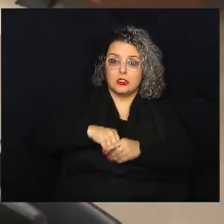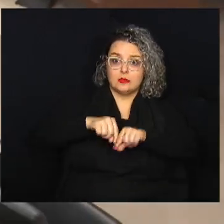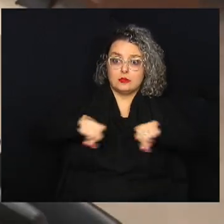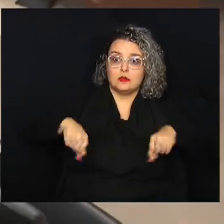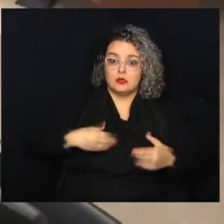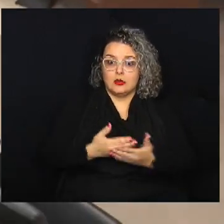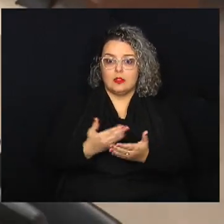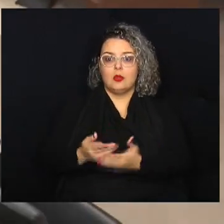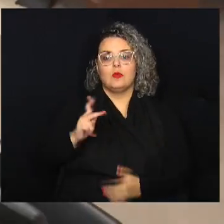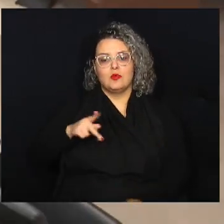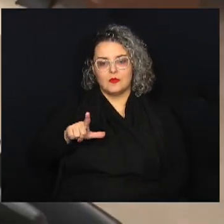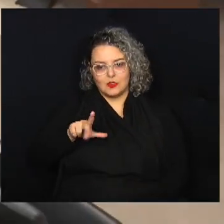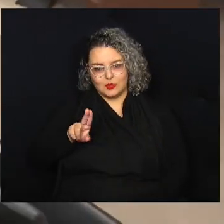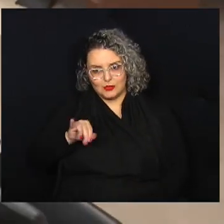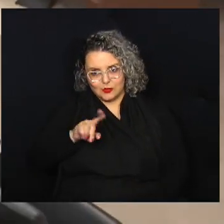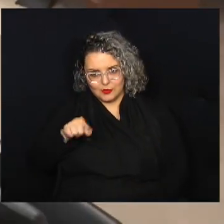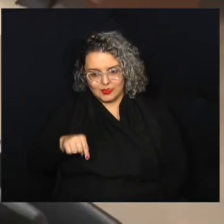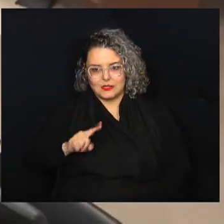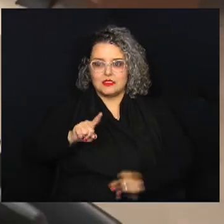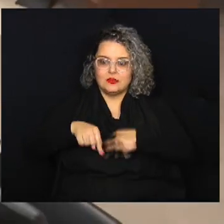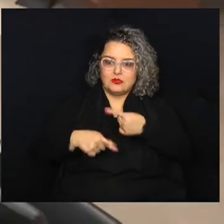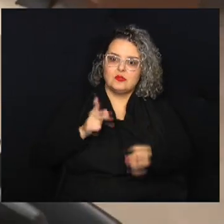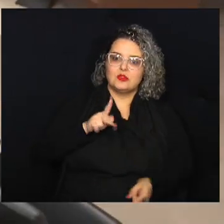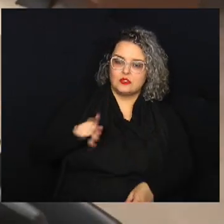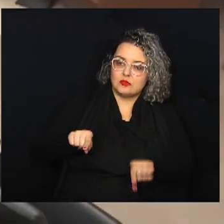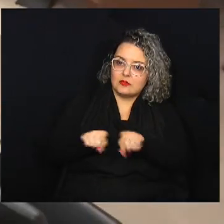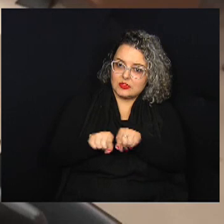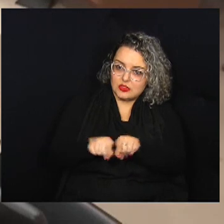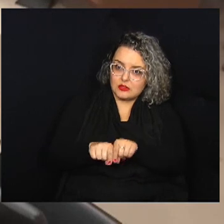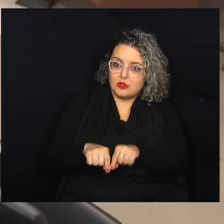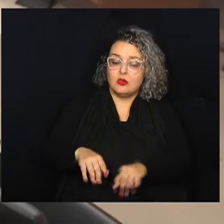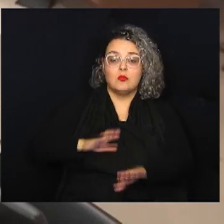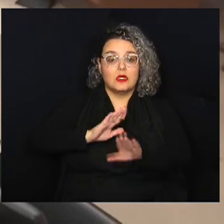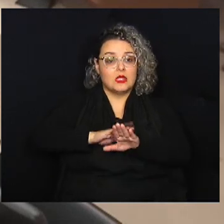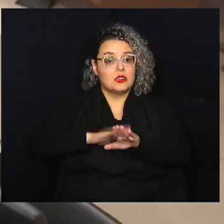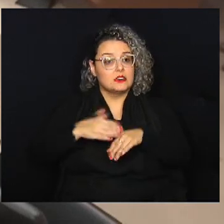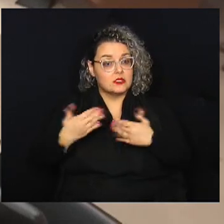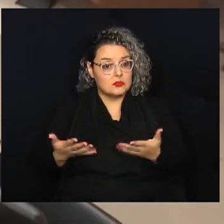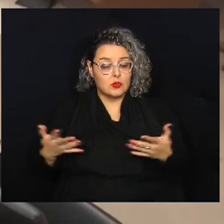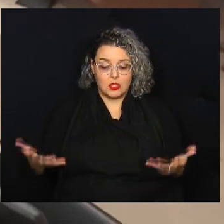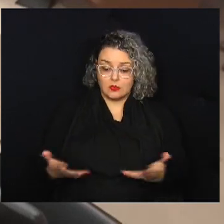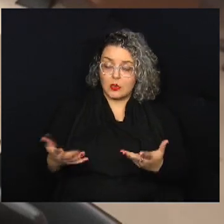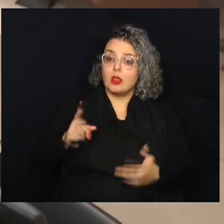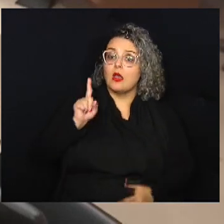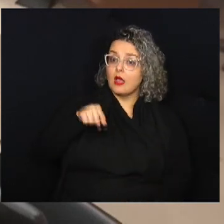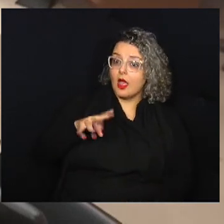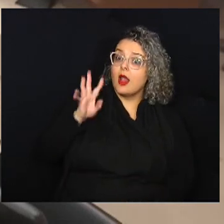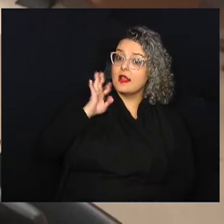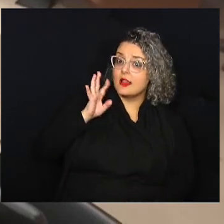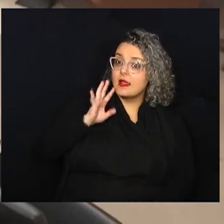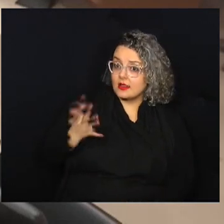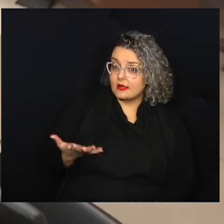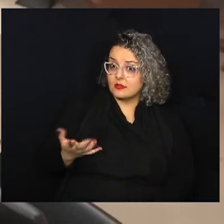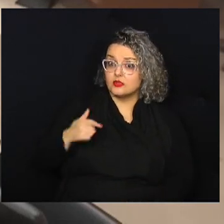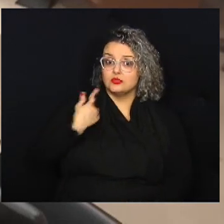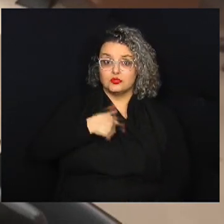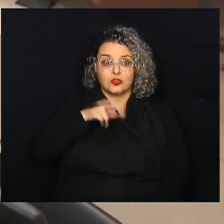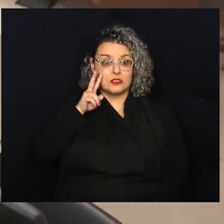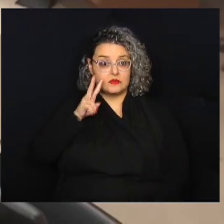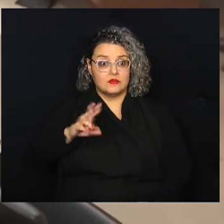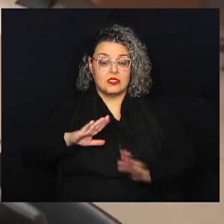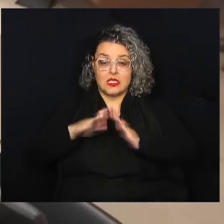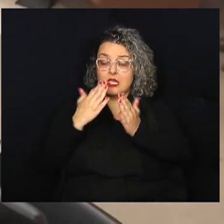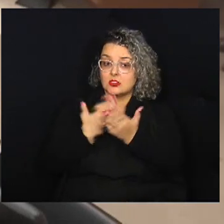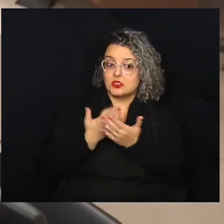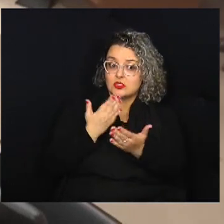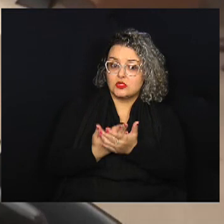Luiz, parabéns e os demais professores, né, por essa ação, por essa iniciativa. É muito legal a gente ver as escolas,